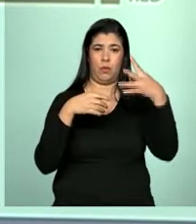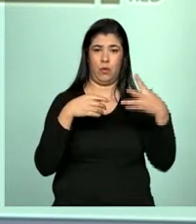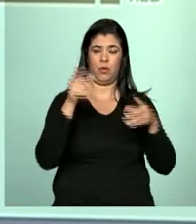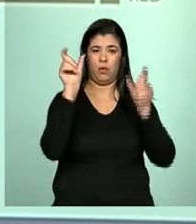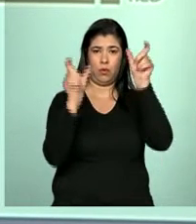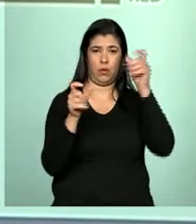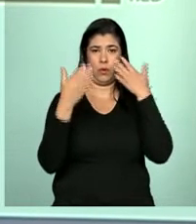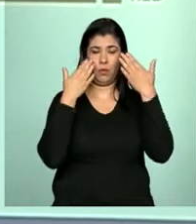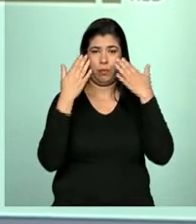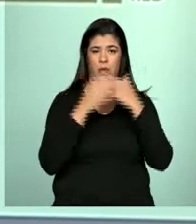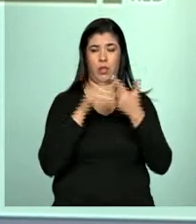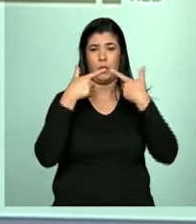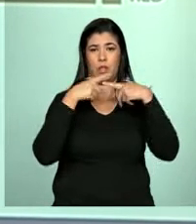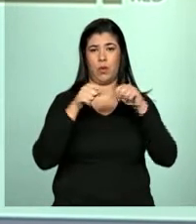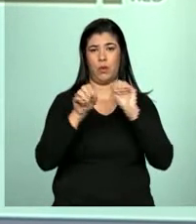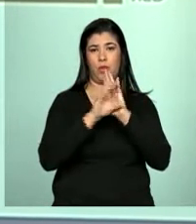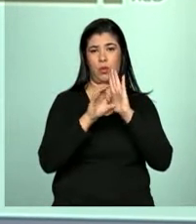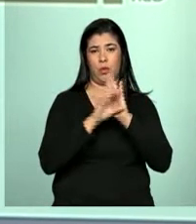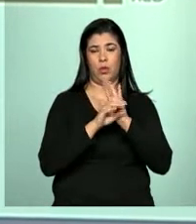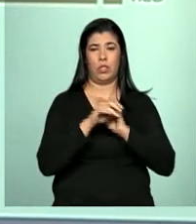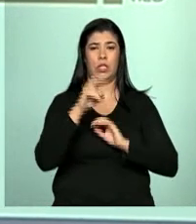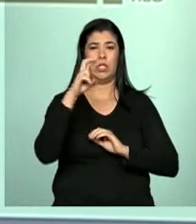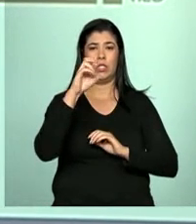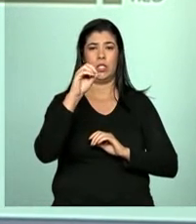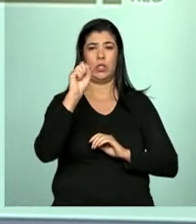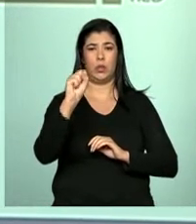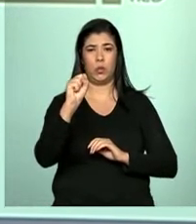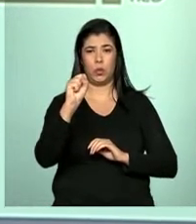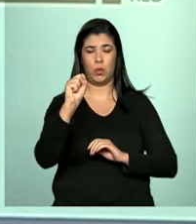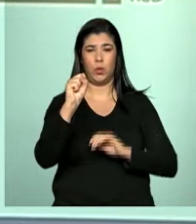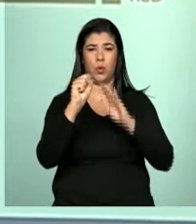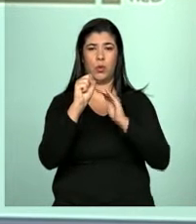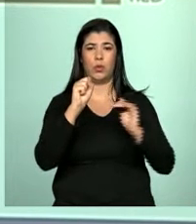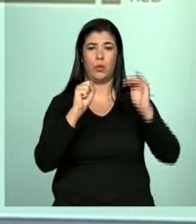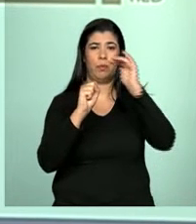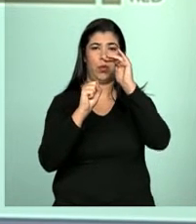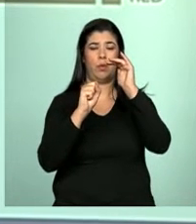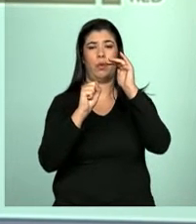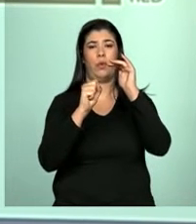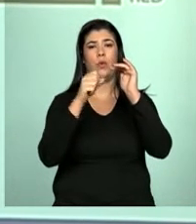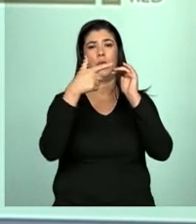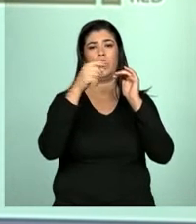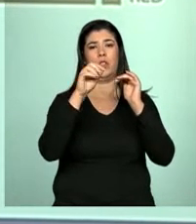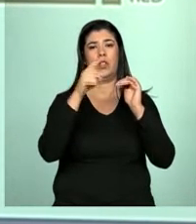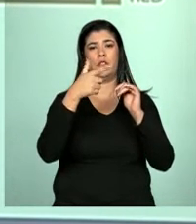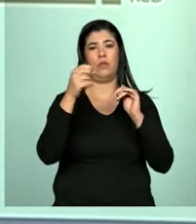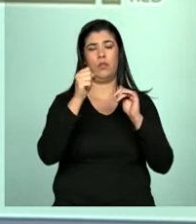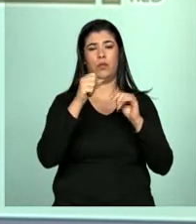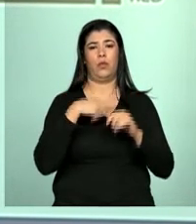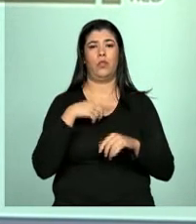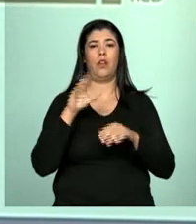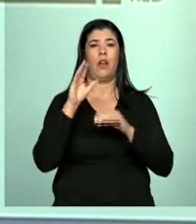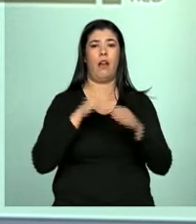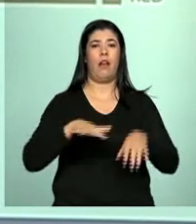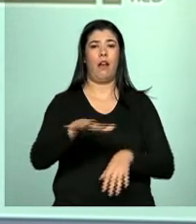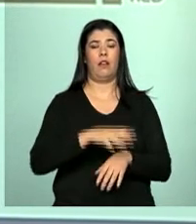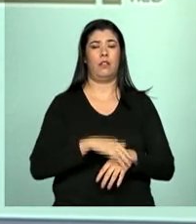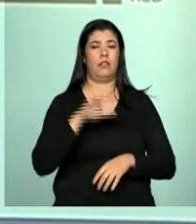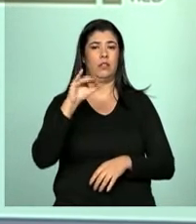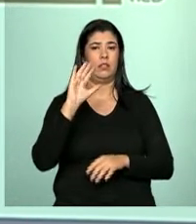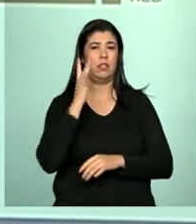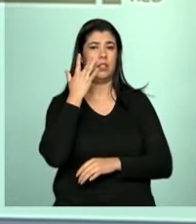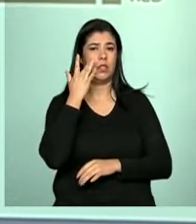linguagens e códigos, de 508 fomos para 528. Em ciências da natureza, de 492